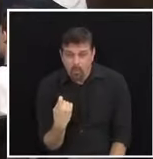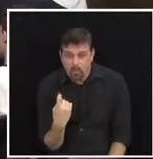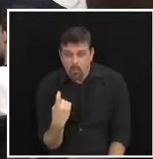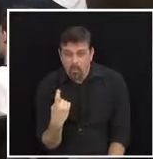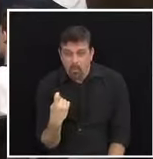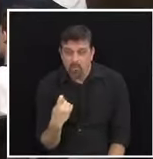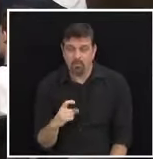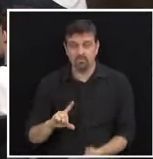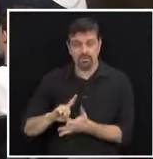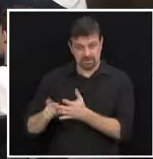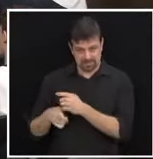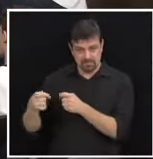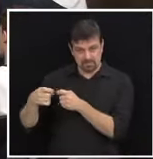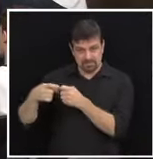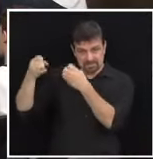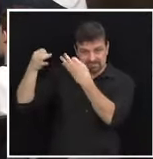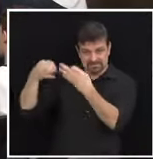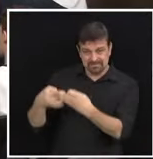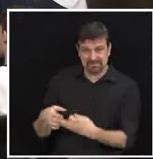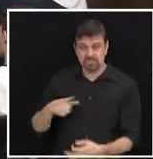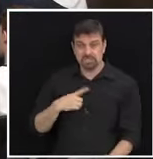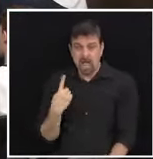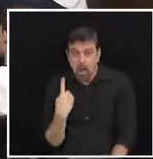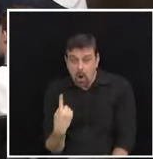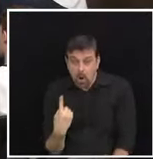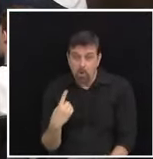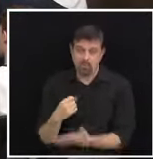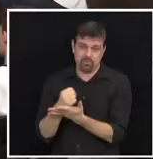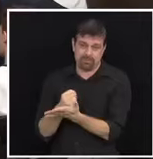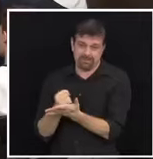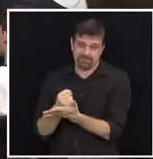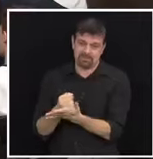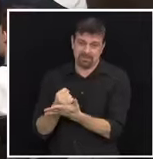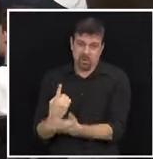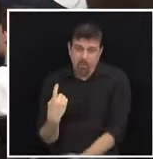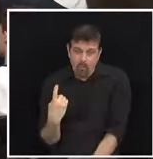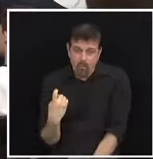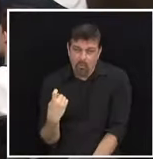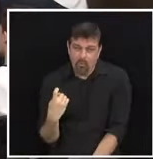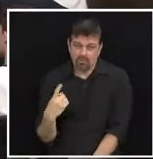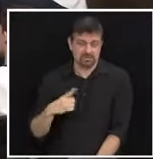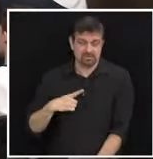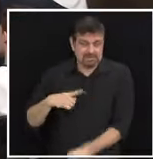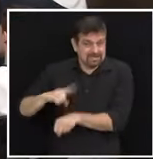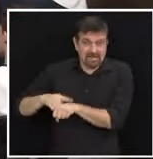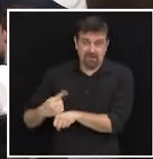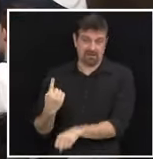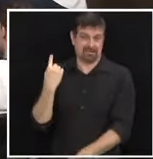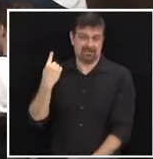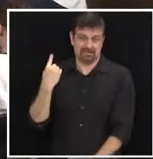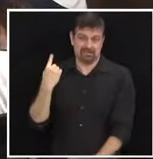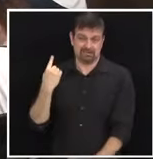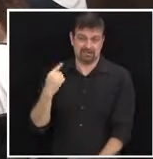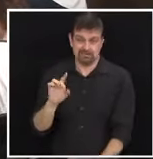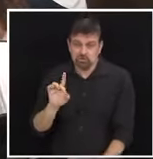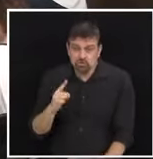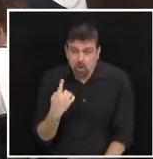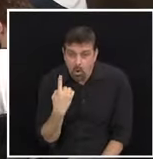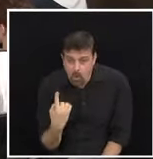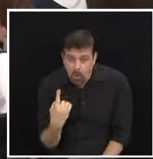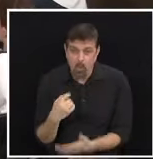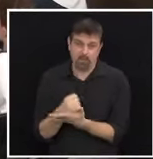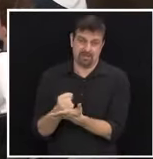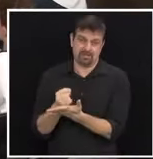doutor depois pode explicar melhor a respeito dessa medicação, que era o que tinha no momento.